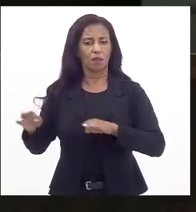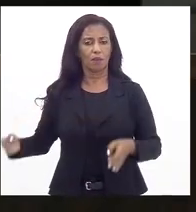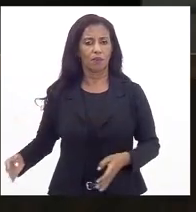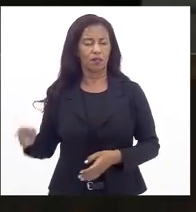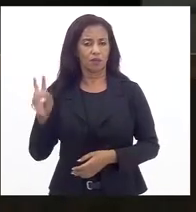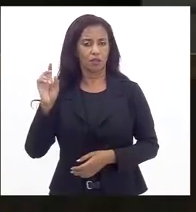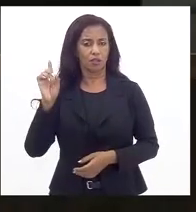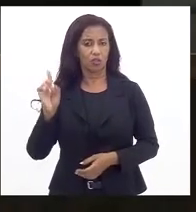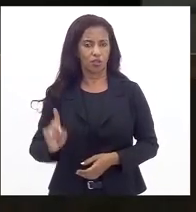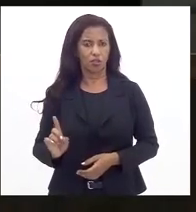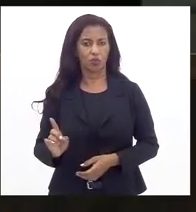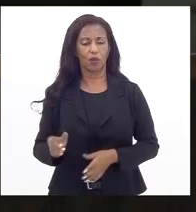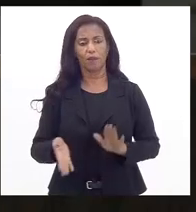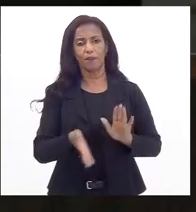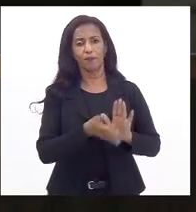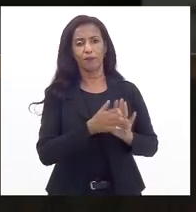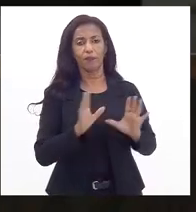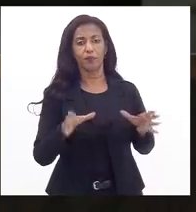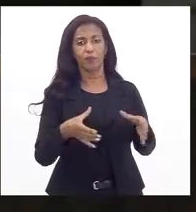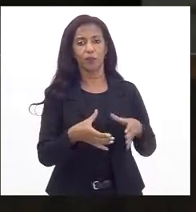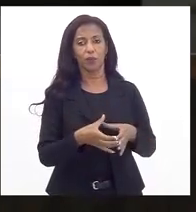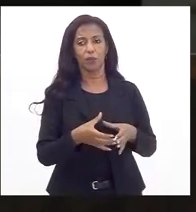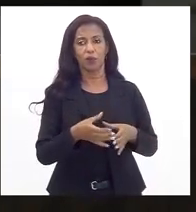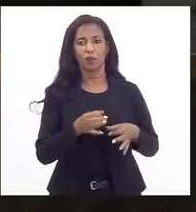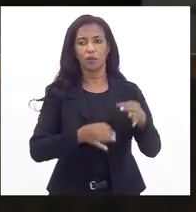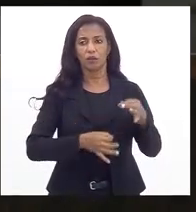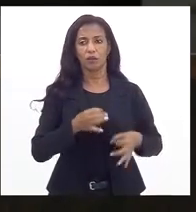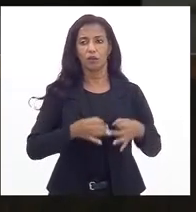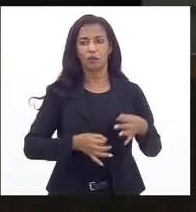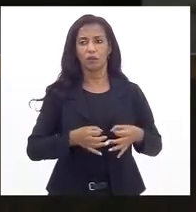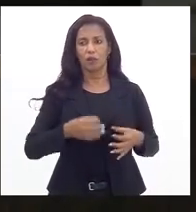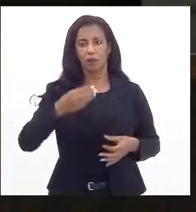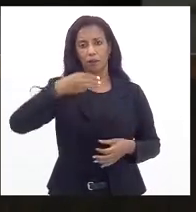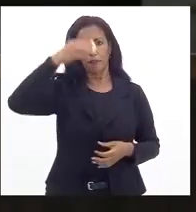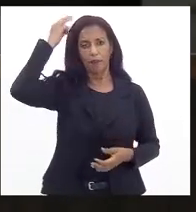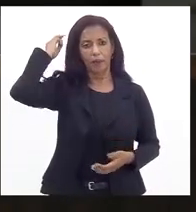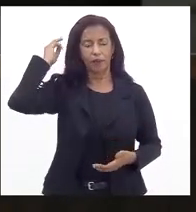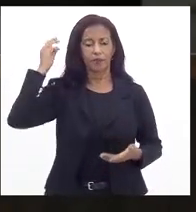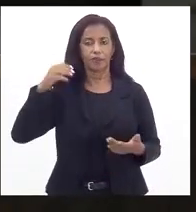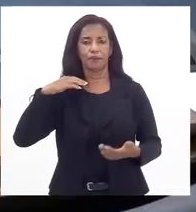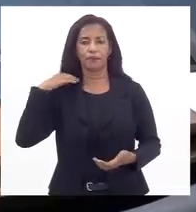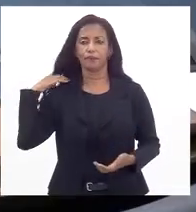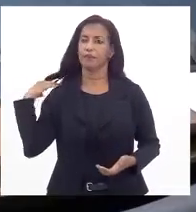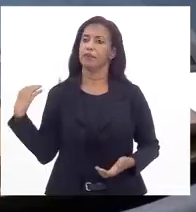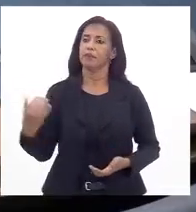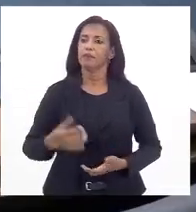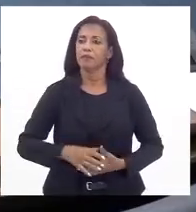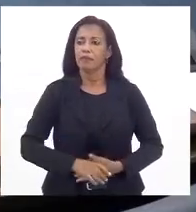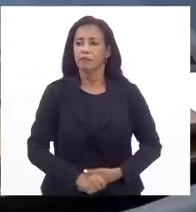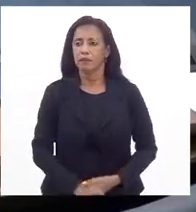para emitir parecer parecer pela comissão de condição Justiça Deputado Márcio Pacheco